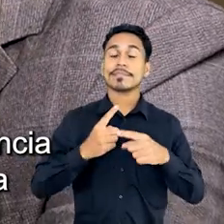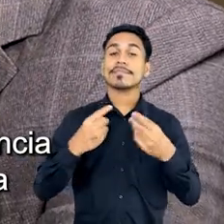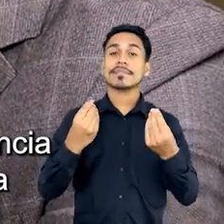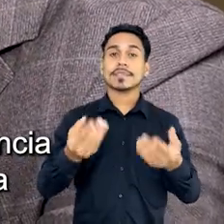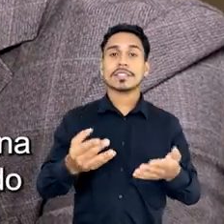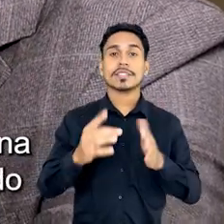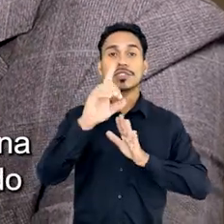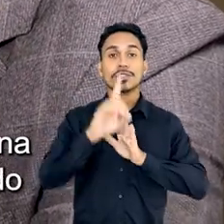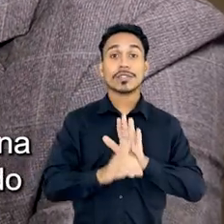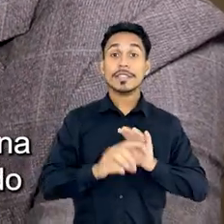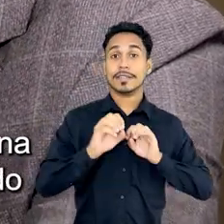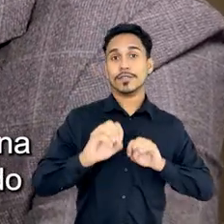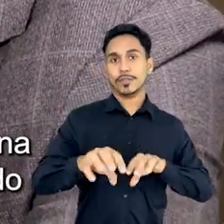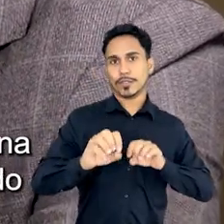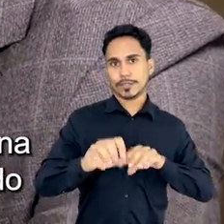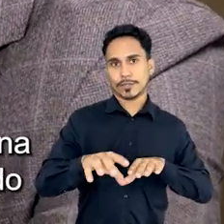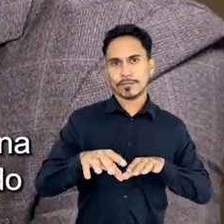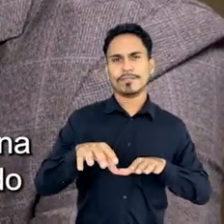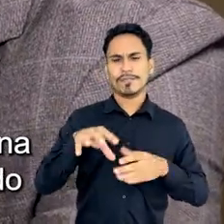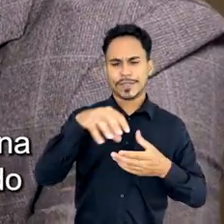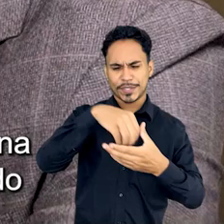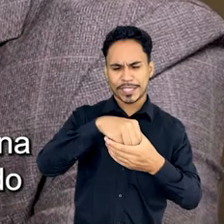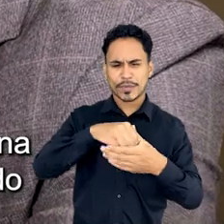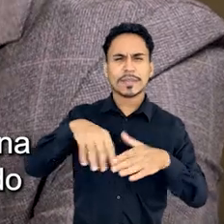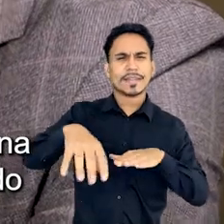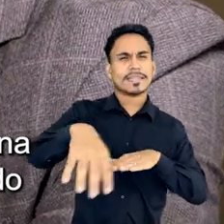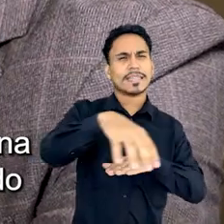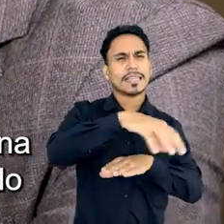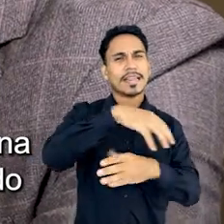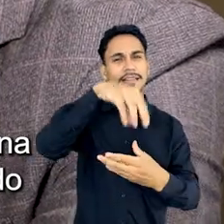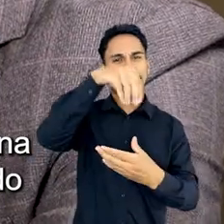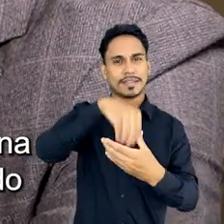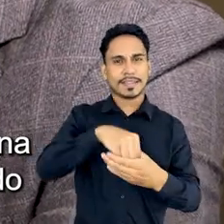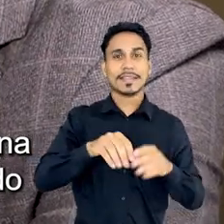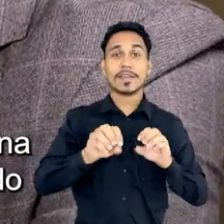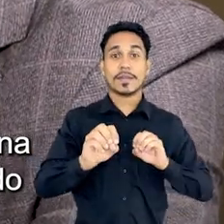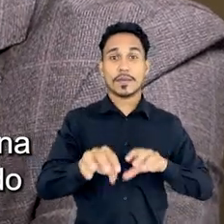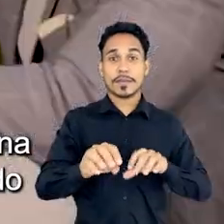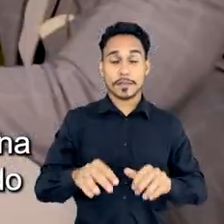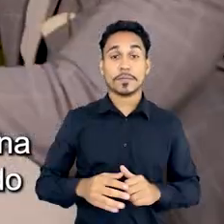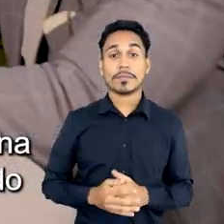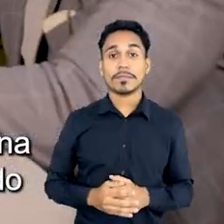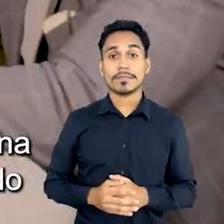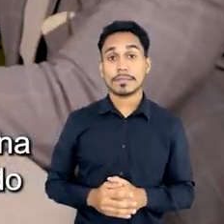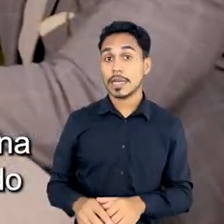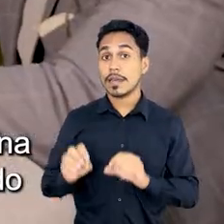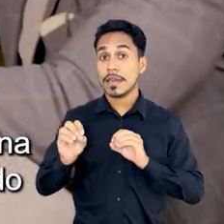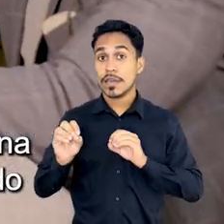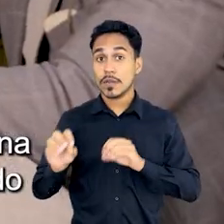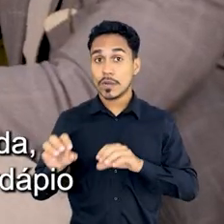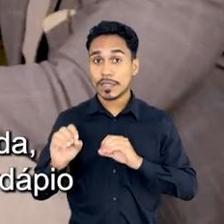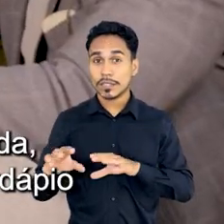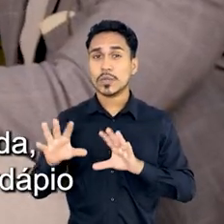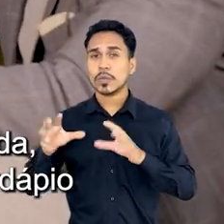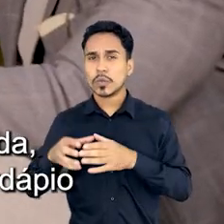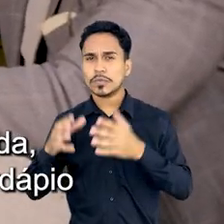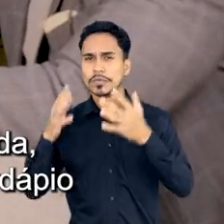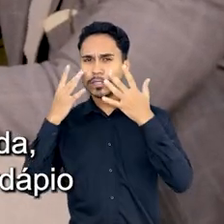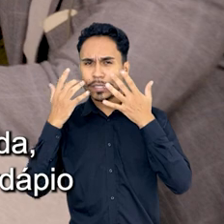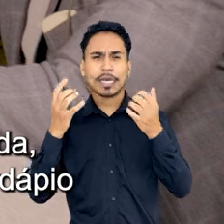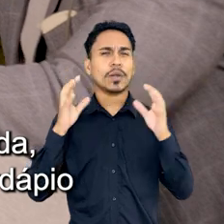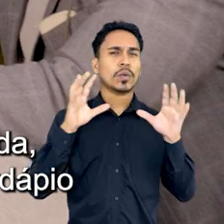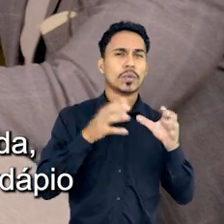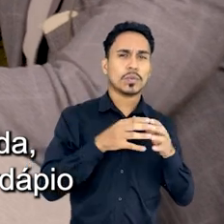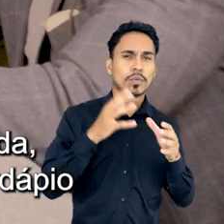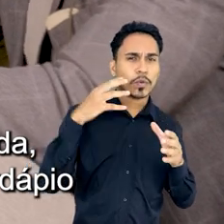à educação ele é um tema transversal na verdade tudo que a gente faz na instituição do processo seletivo das bolsas do grupo de teatro